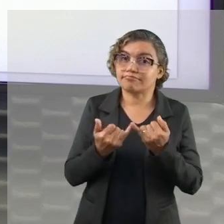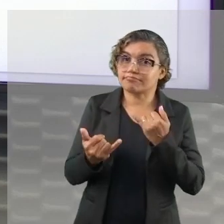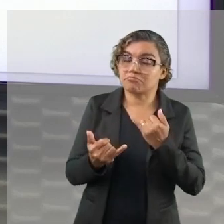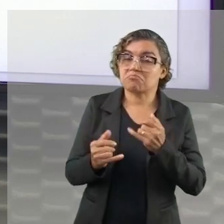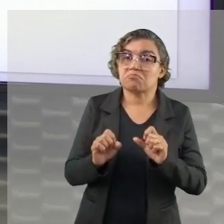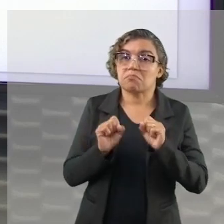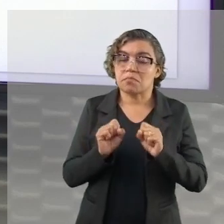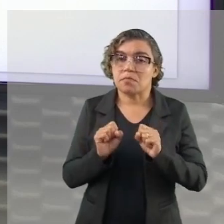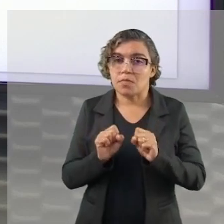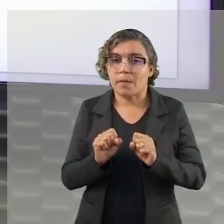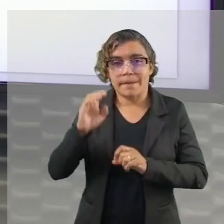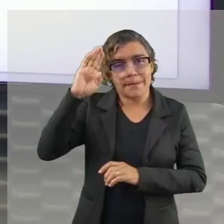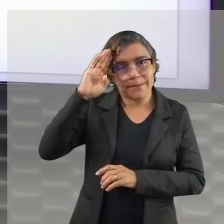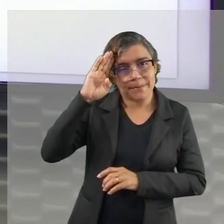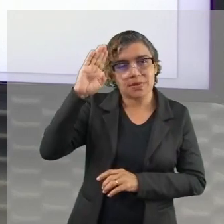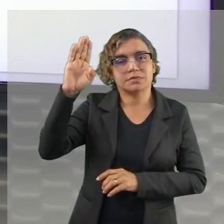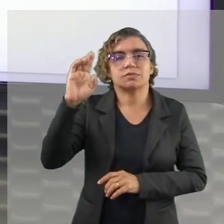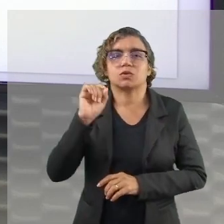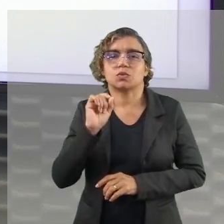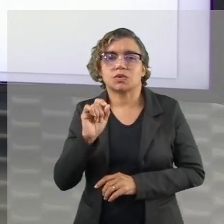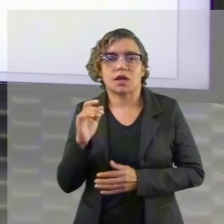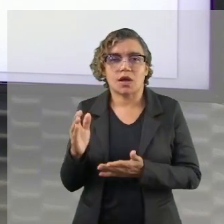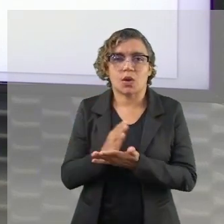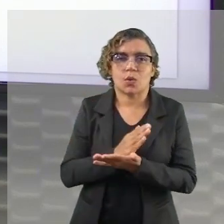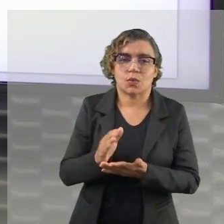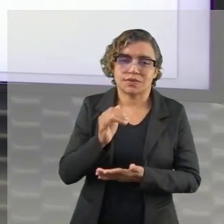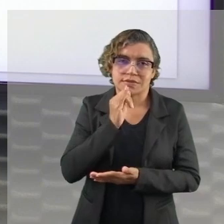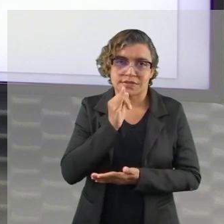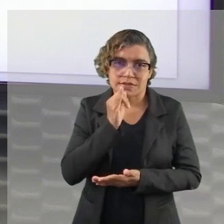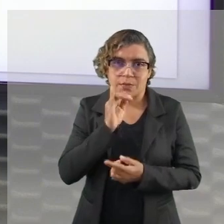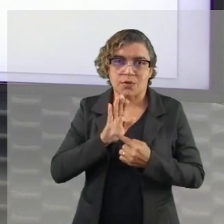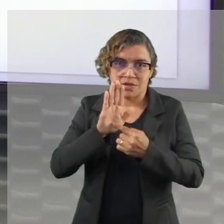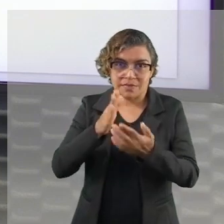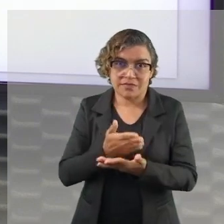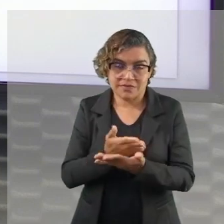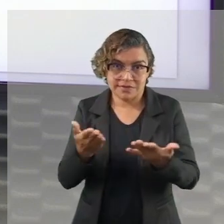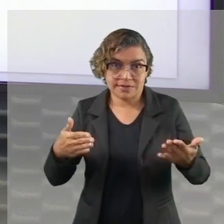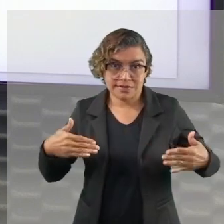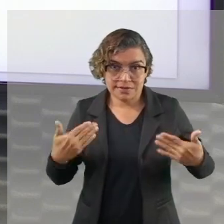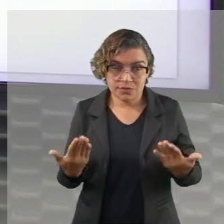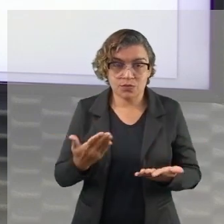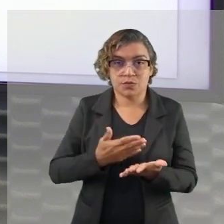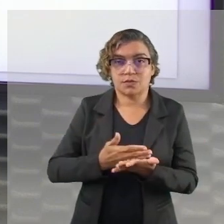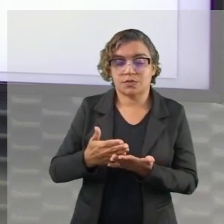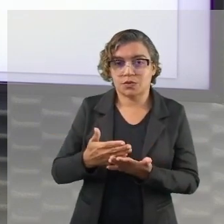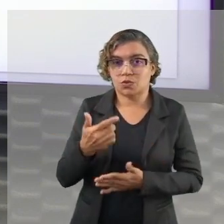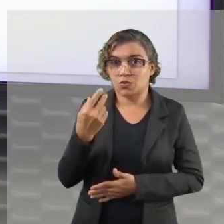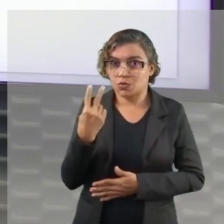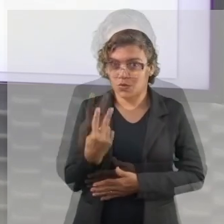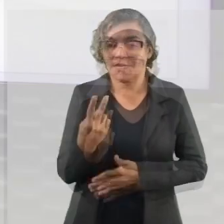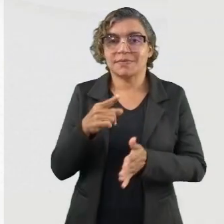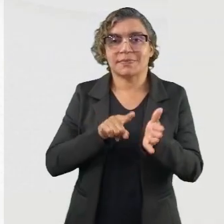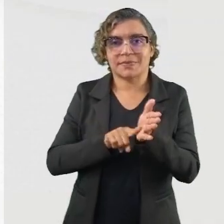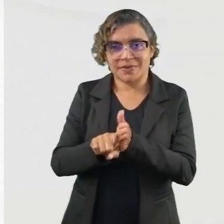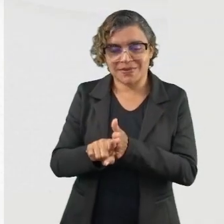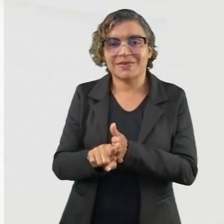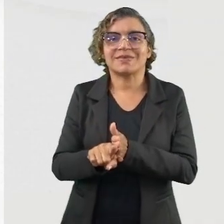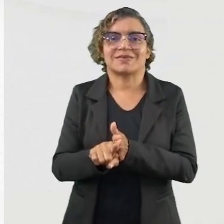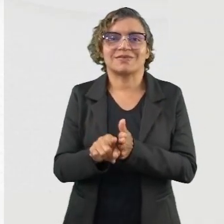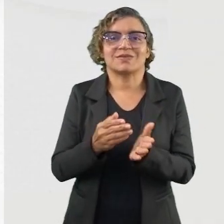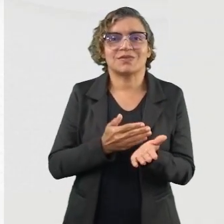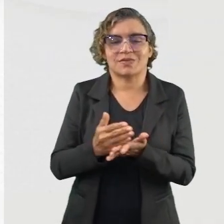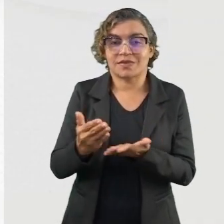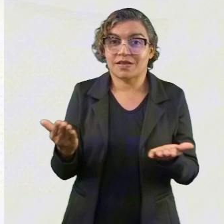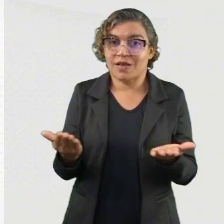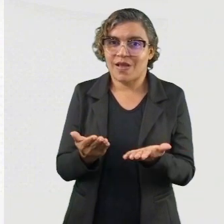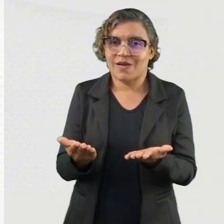como chave para dar alguns exemplos para vocês. Então, nós começamos com dois questionamentos para que a gente inicie